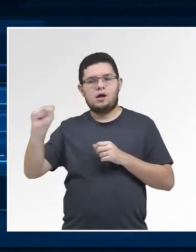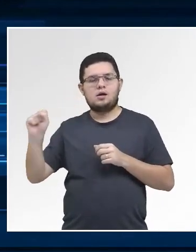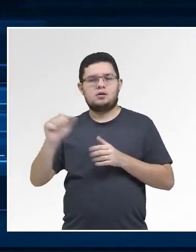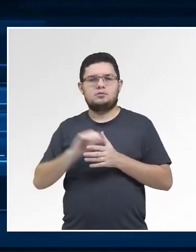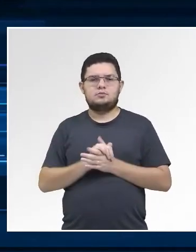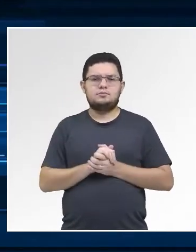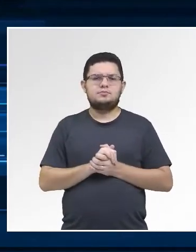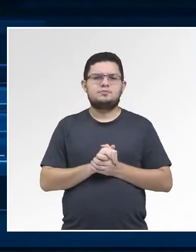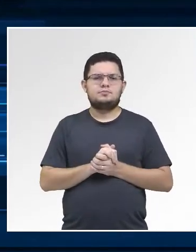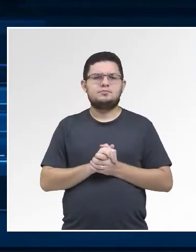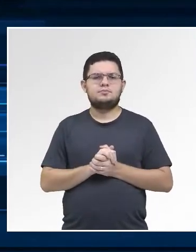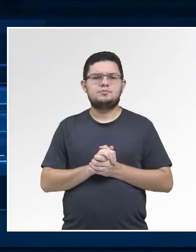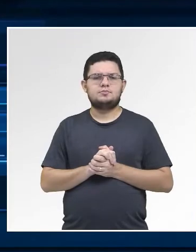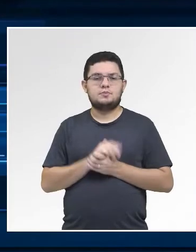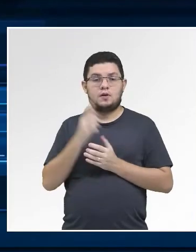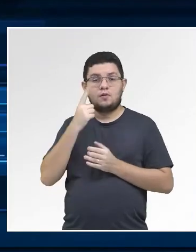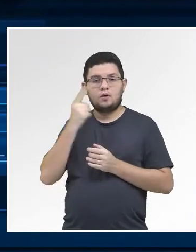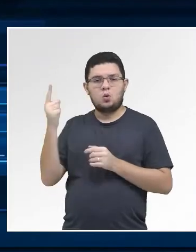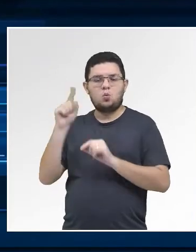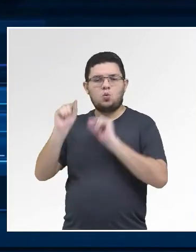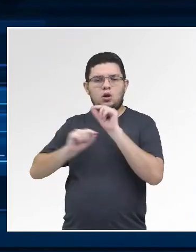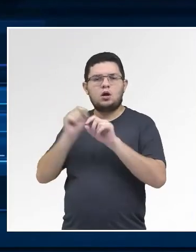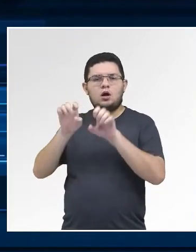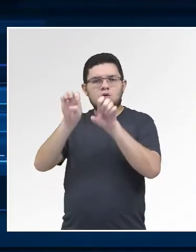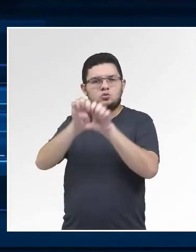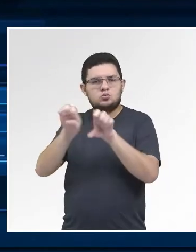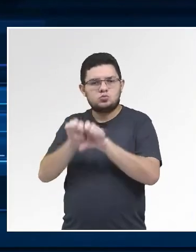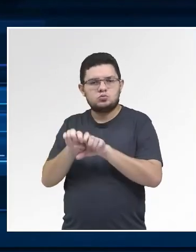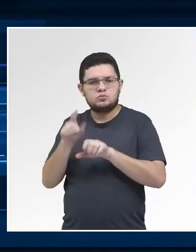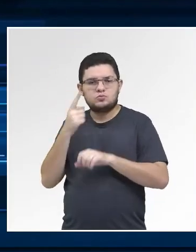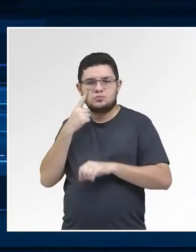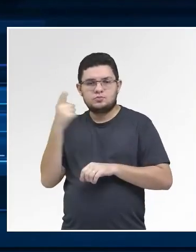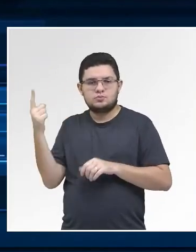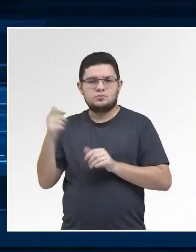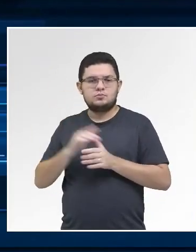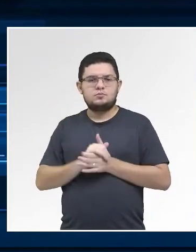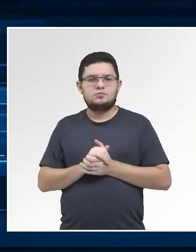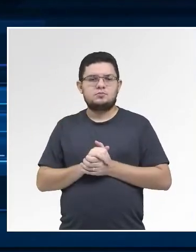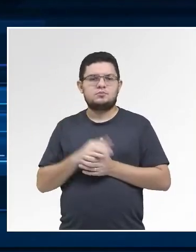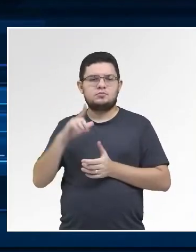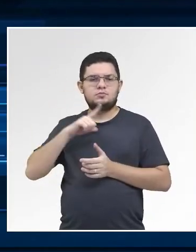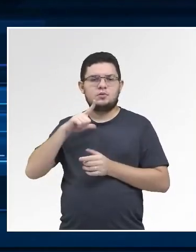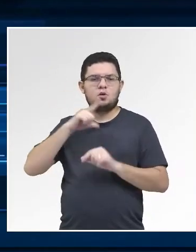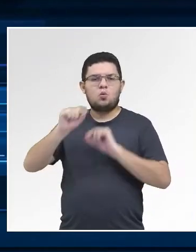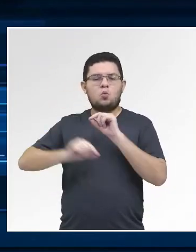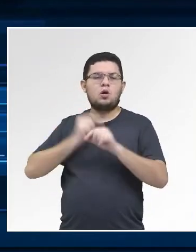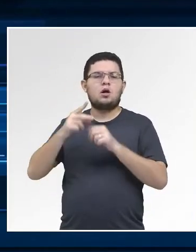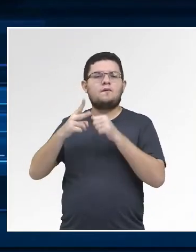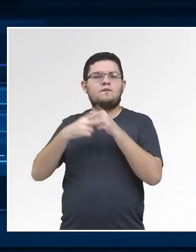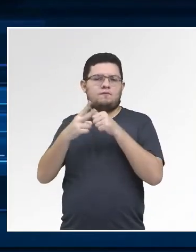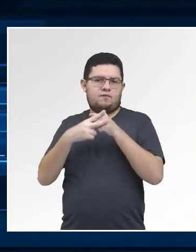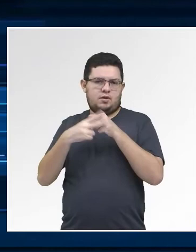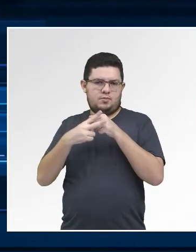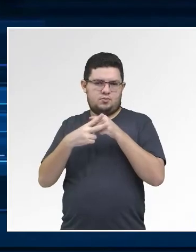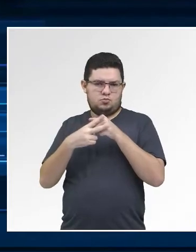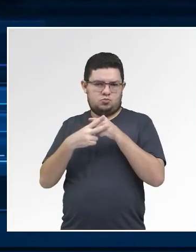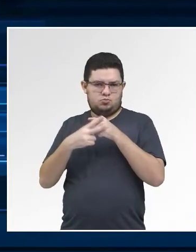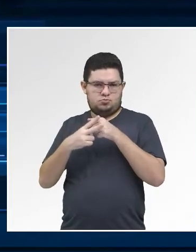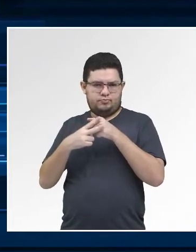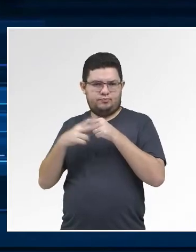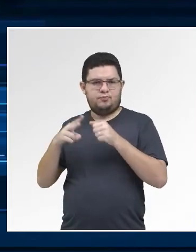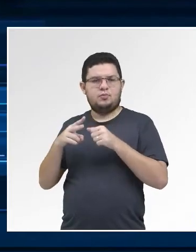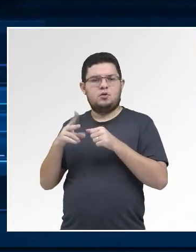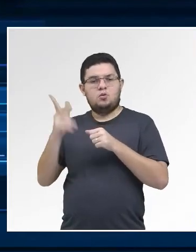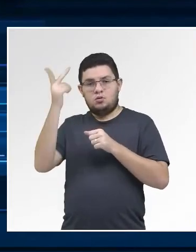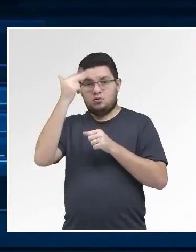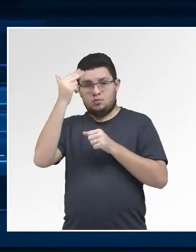no particípio. Olha só, eu tenho aqui, ó, como vocês podem ver, ó, o verbo no infinitivo, né, mais aqui. Lá no começo você tem